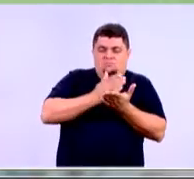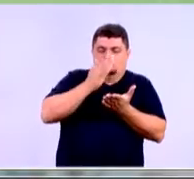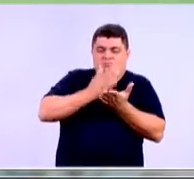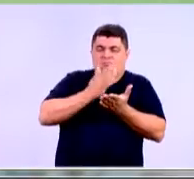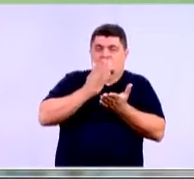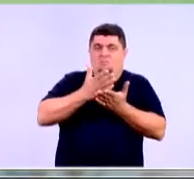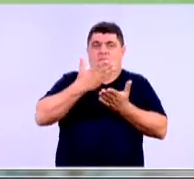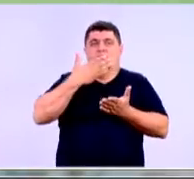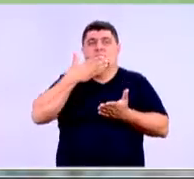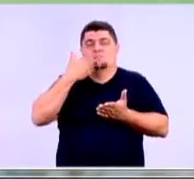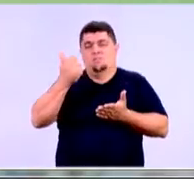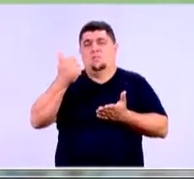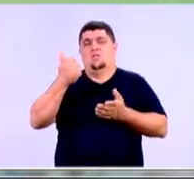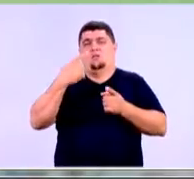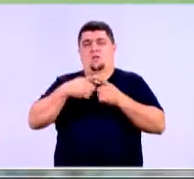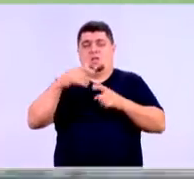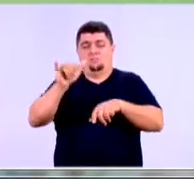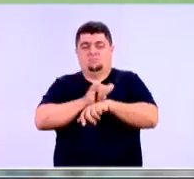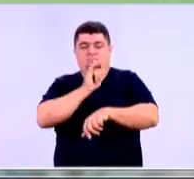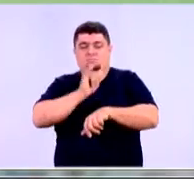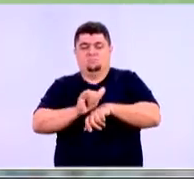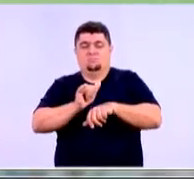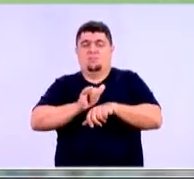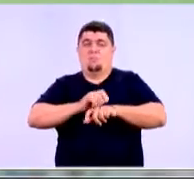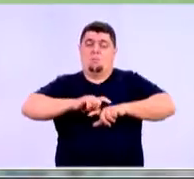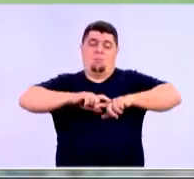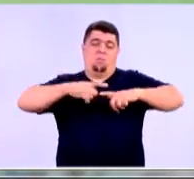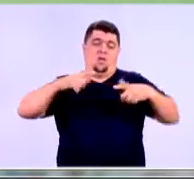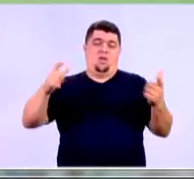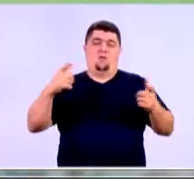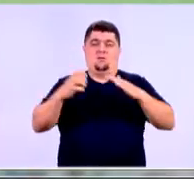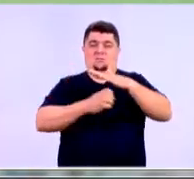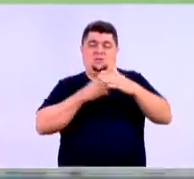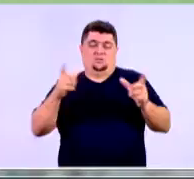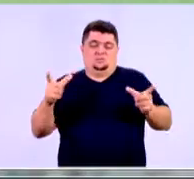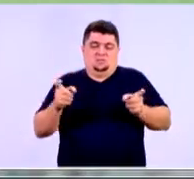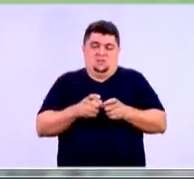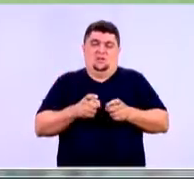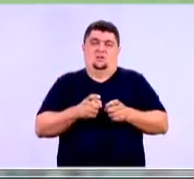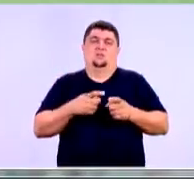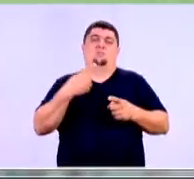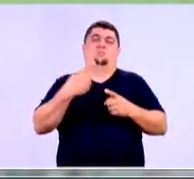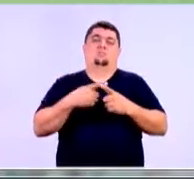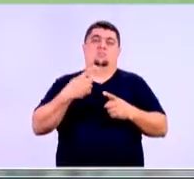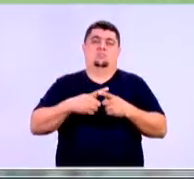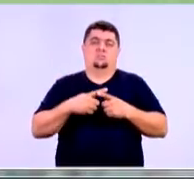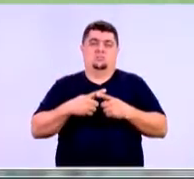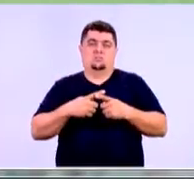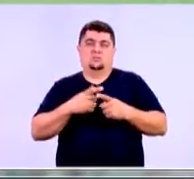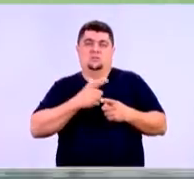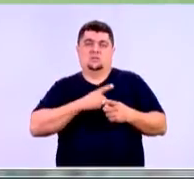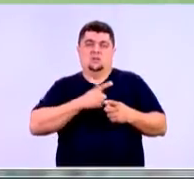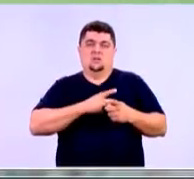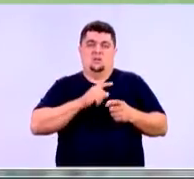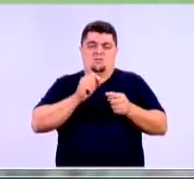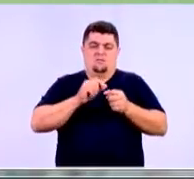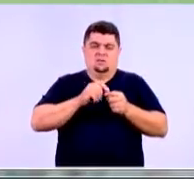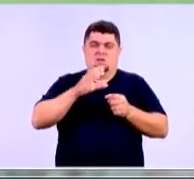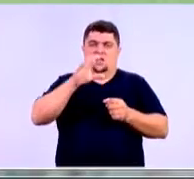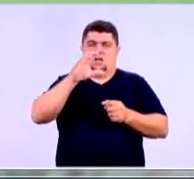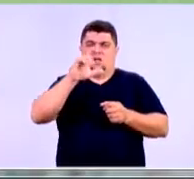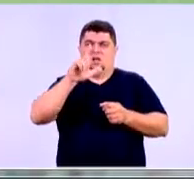crédito tem sido uma estratégia cada vez mais utilizada pelas empresas para manter uma carteira de